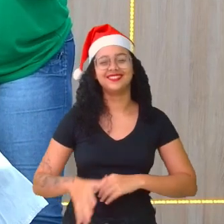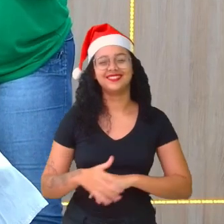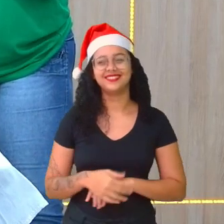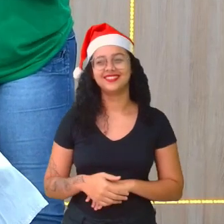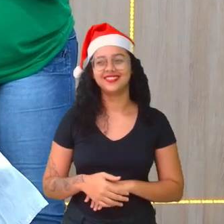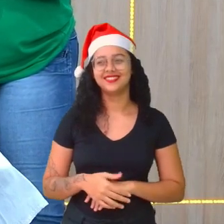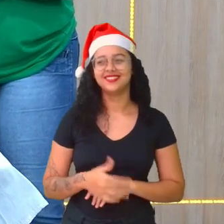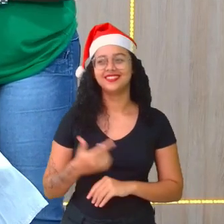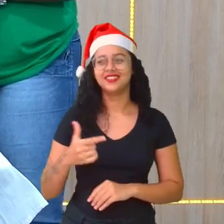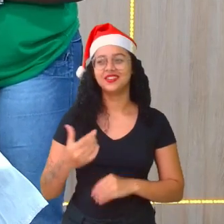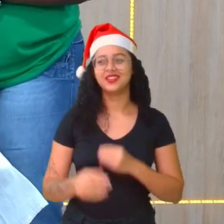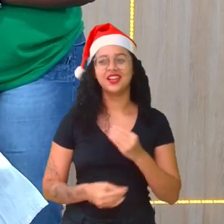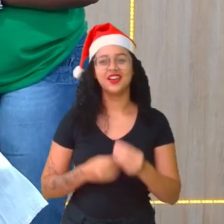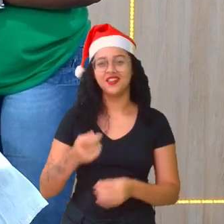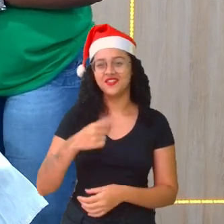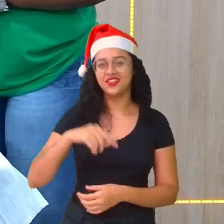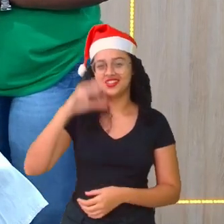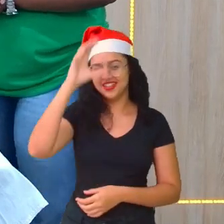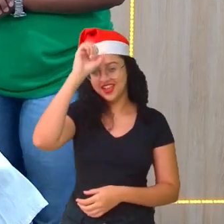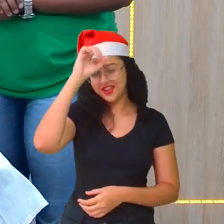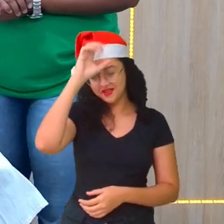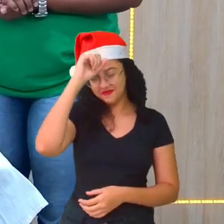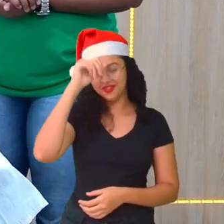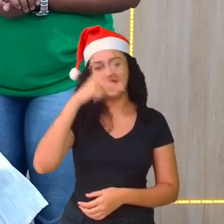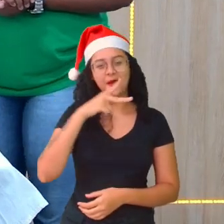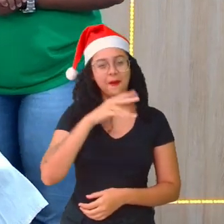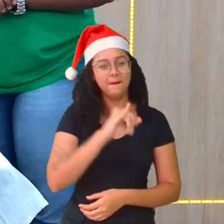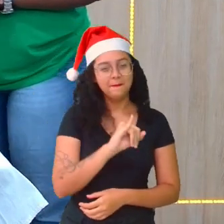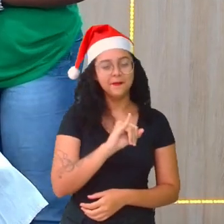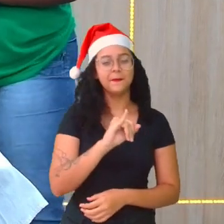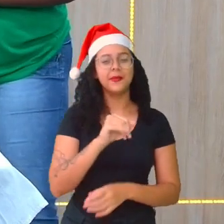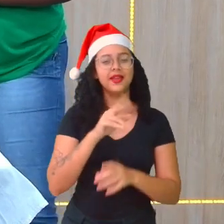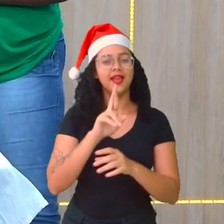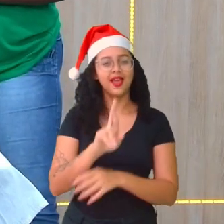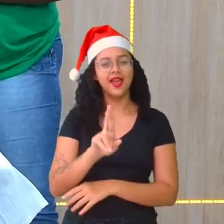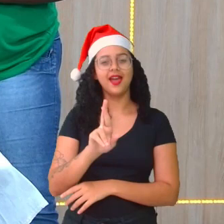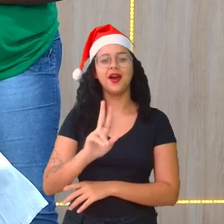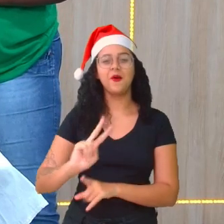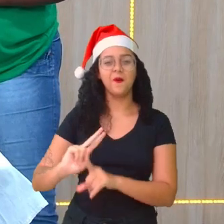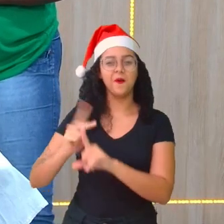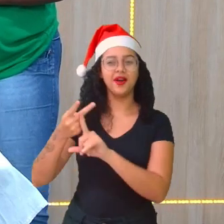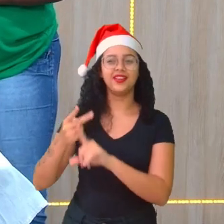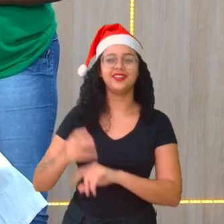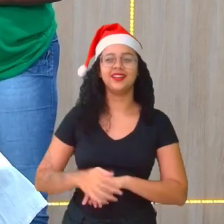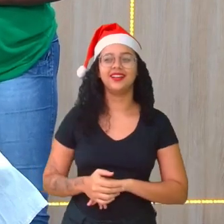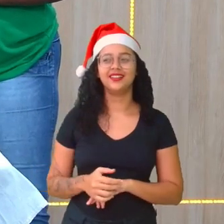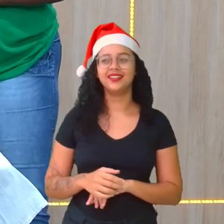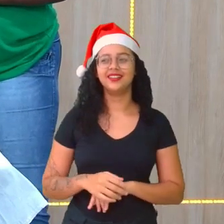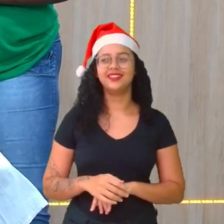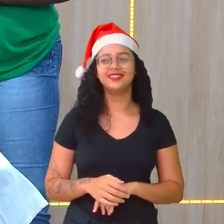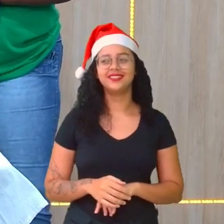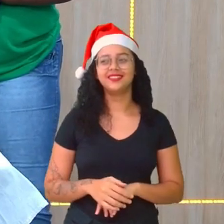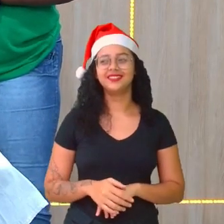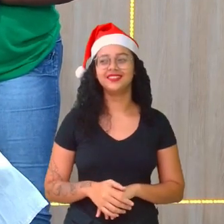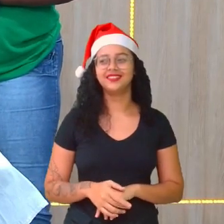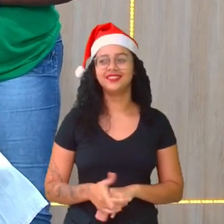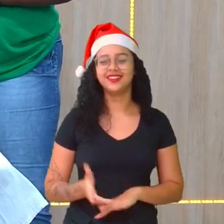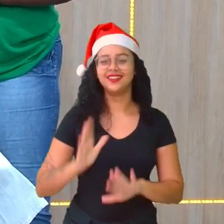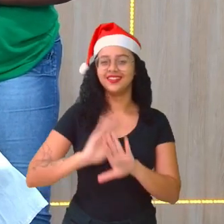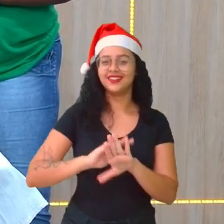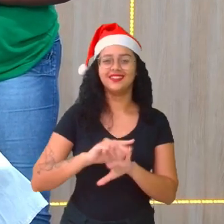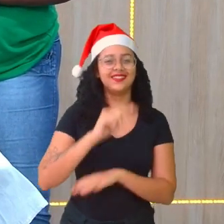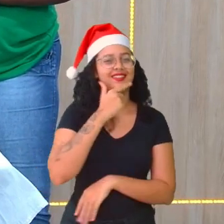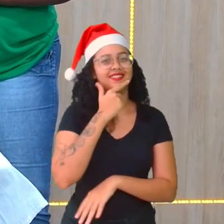galera! Não tem como, né? Você consegue aprender numa boa. É pi R ao quadrado, pi raio ao quadrado. E meu produtor, ele não consegue ler, ele tá doidinho ali, rindo que